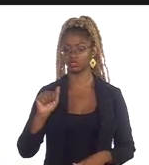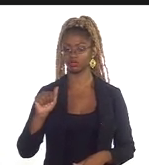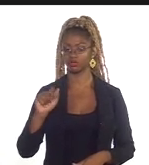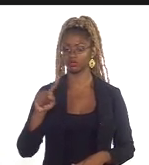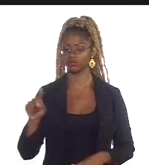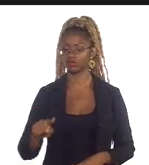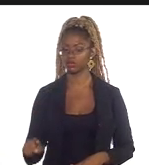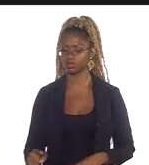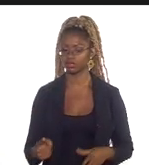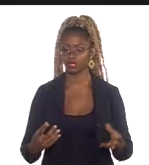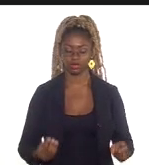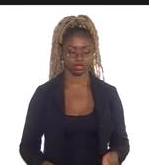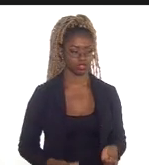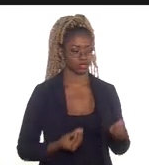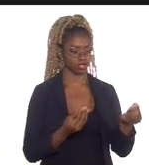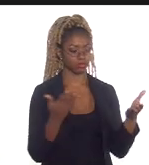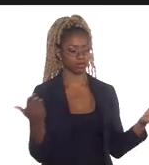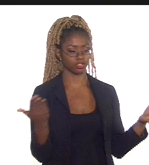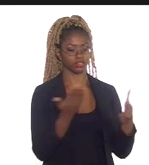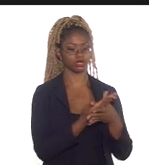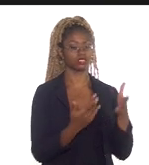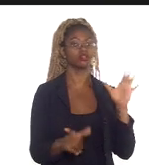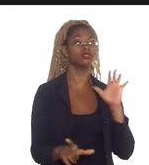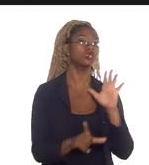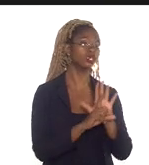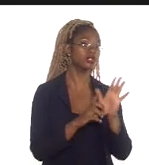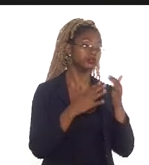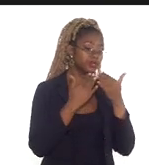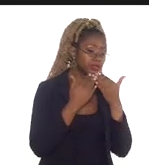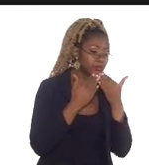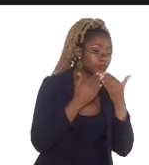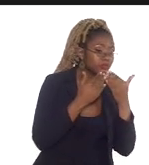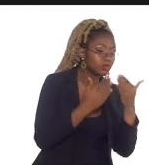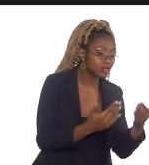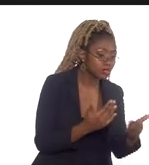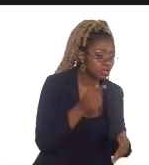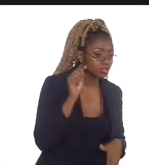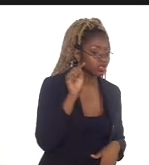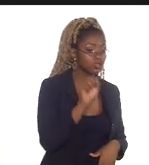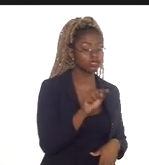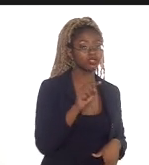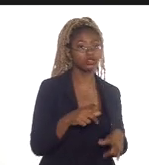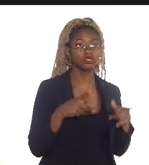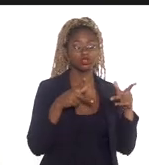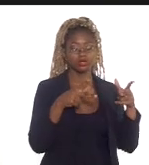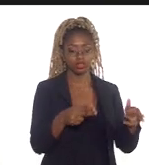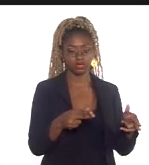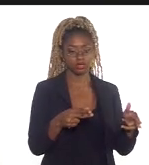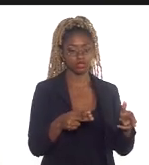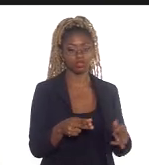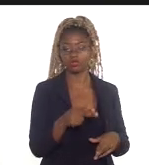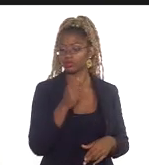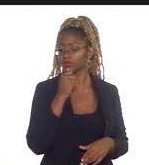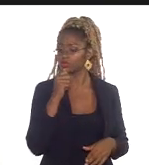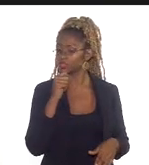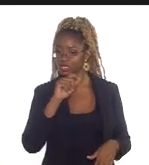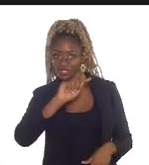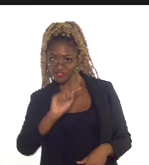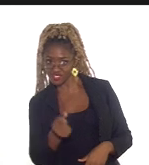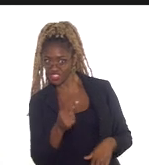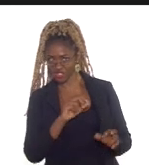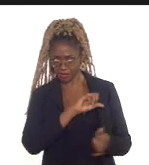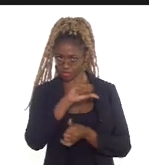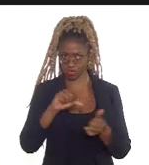seguir o devido processo legal, apresentar do jeito que está ali, sem entrar em nenhuma vírgula,